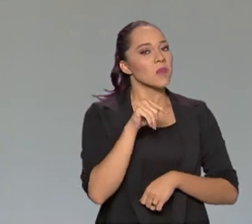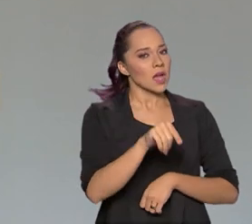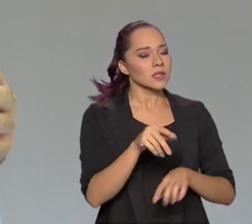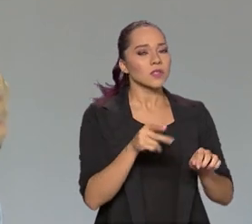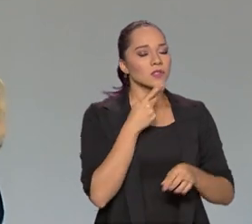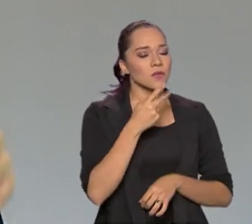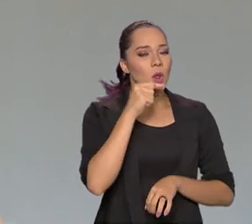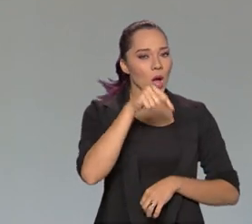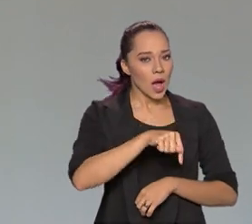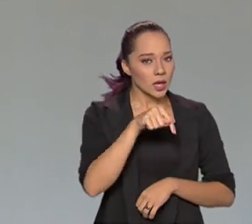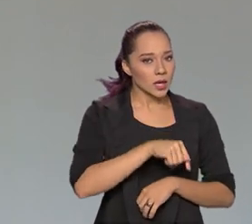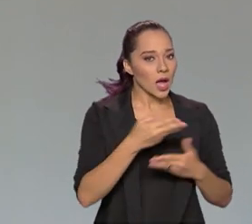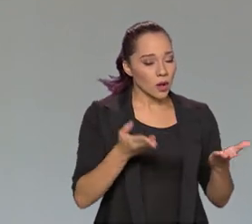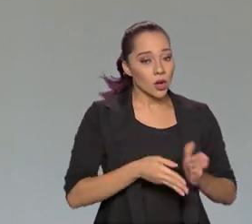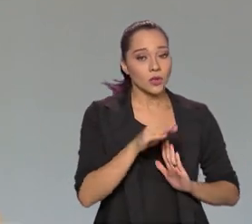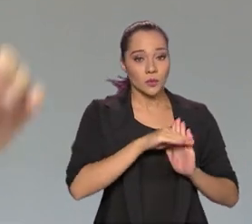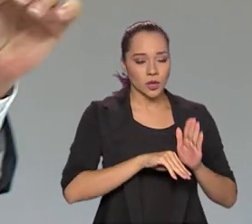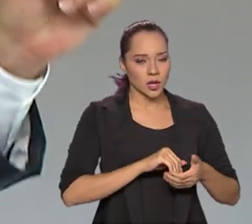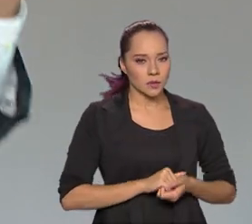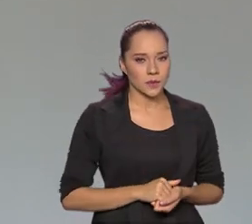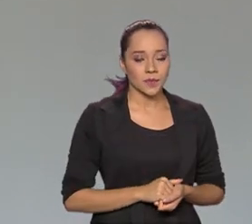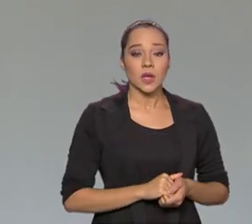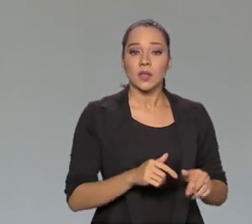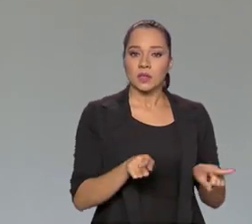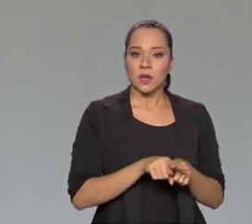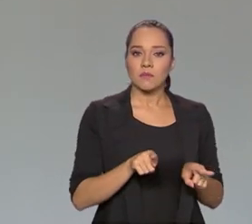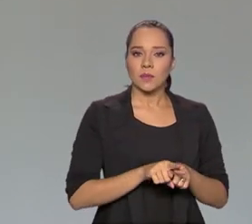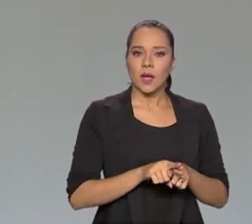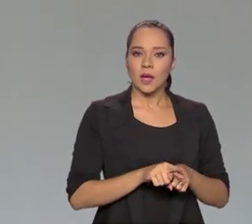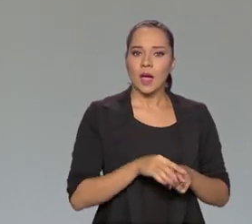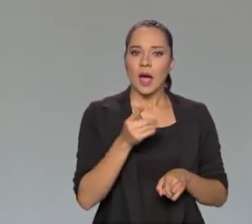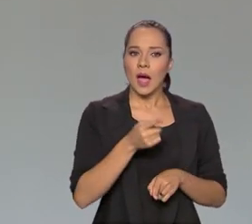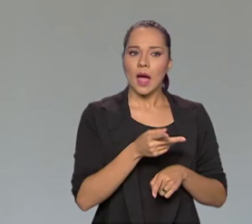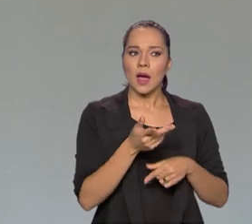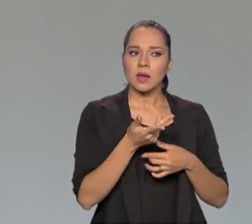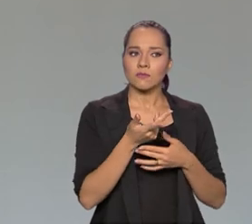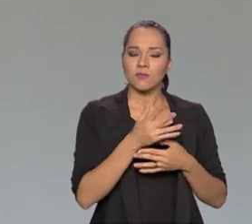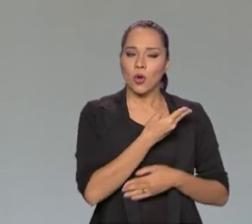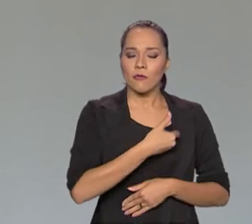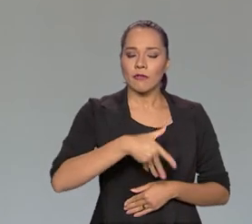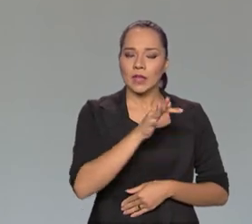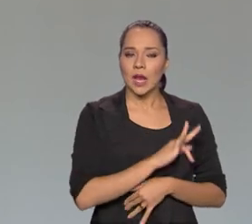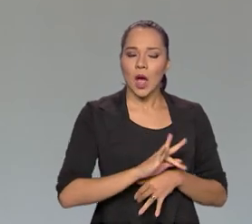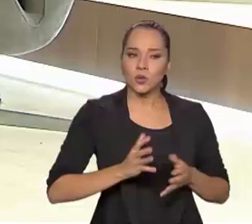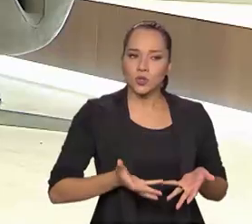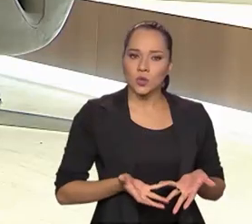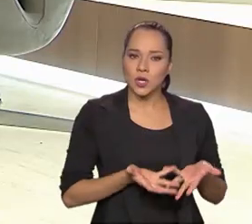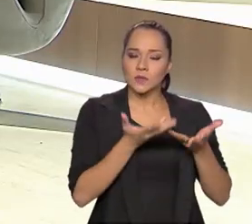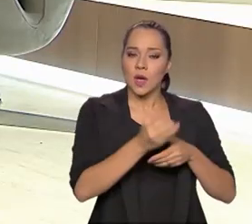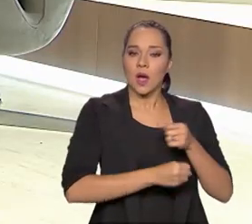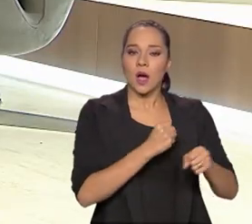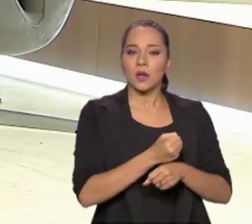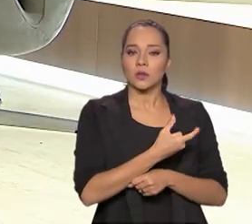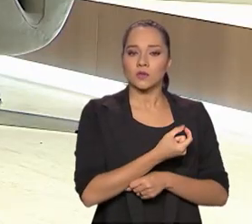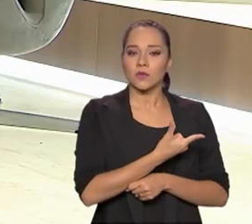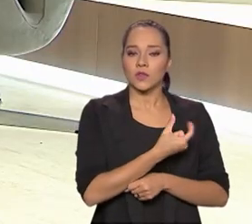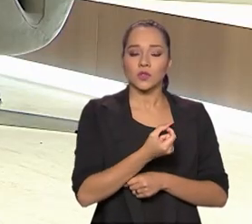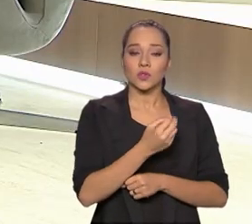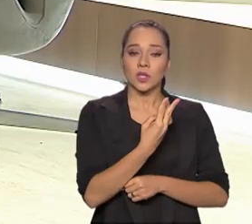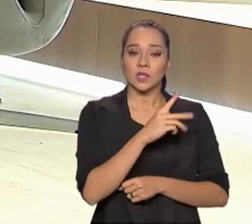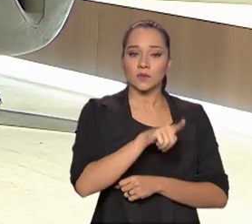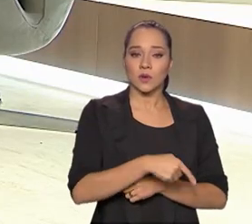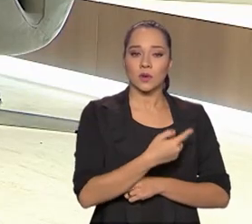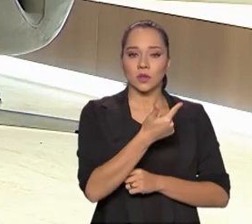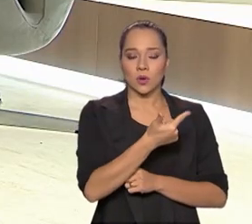nós falamos aqui no programa, e a própria reestimativa do governo federal de crescimento em 2021 de 3,2%